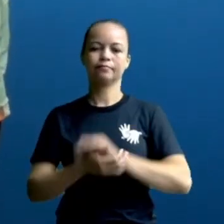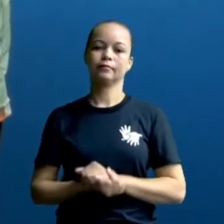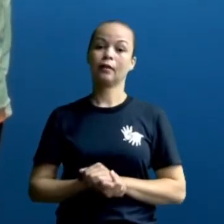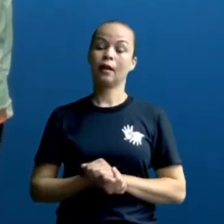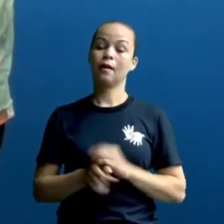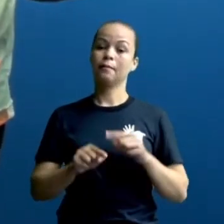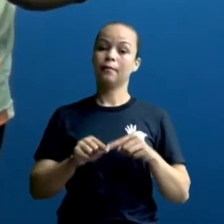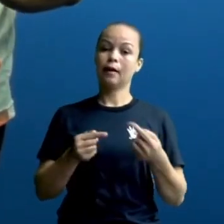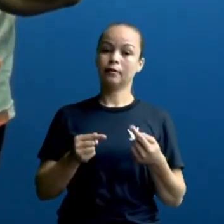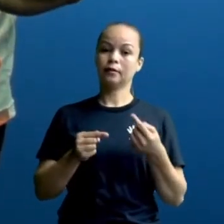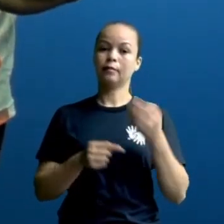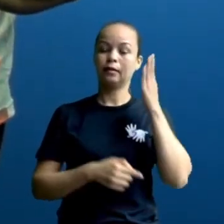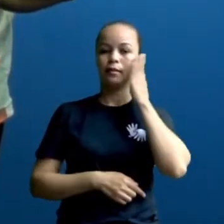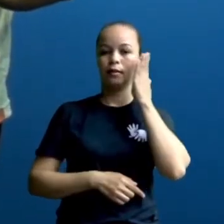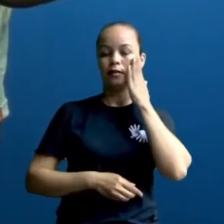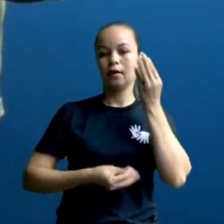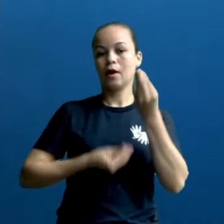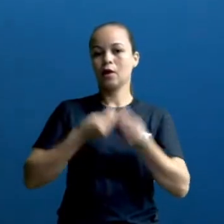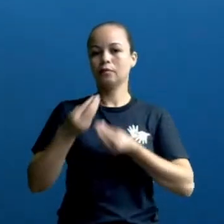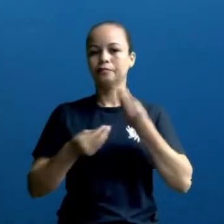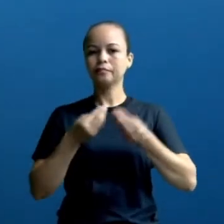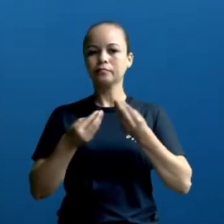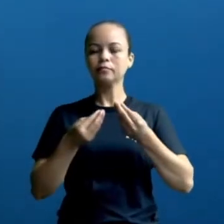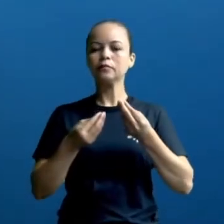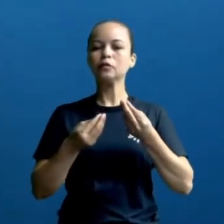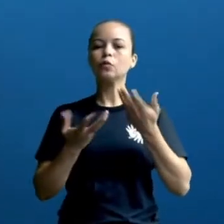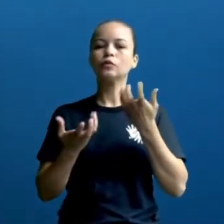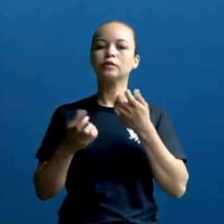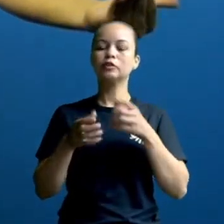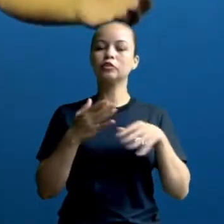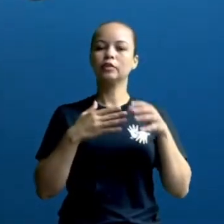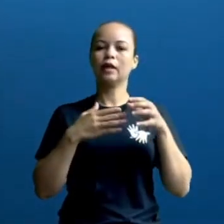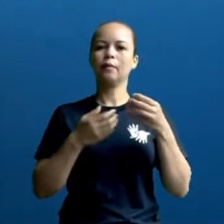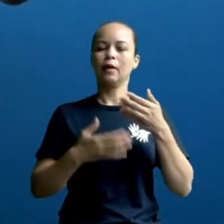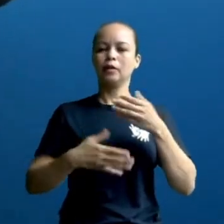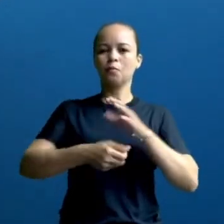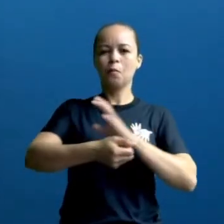cabe a gente ressaltar como o sistema sensorial também, o sistema